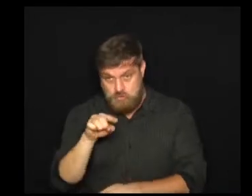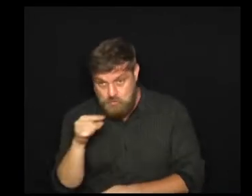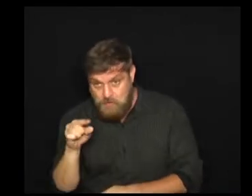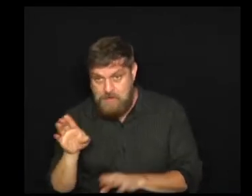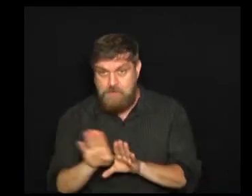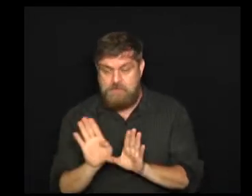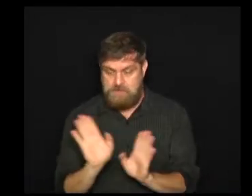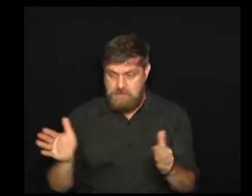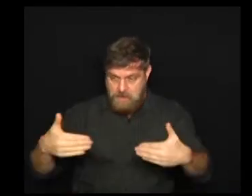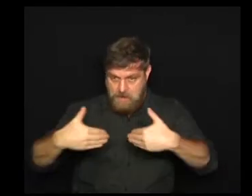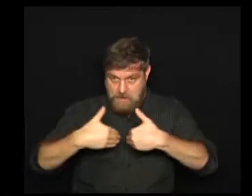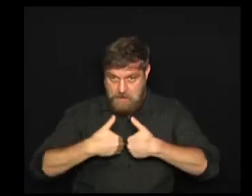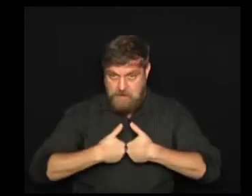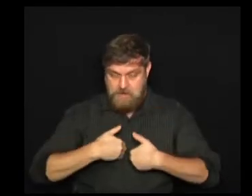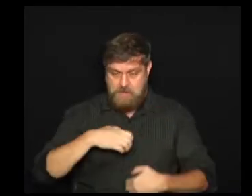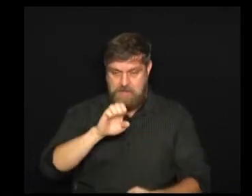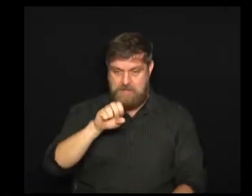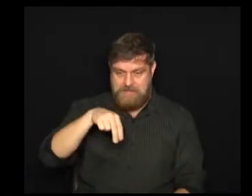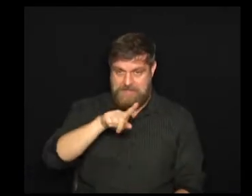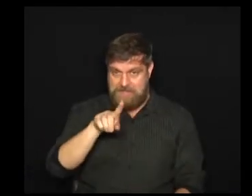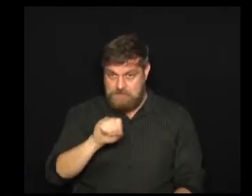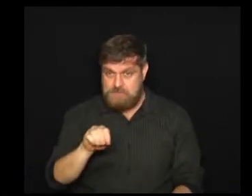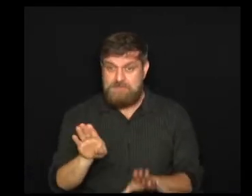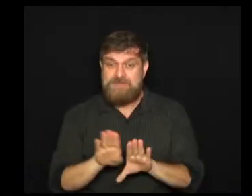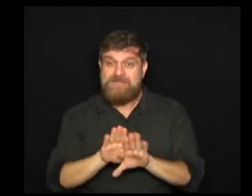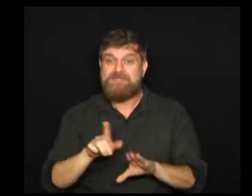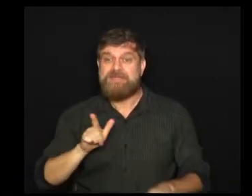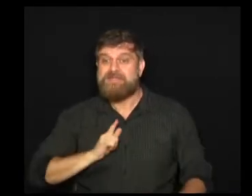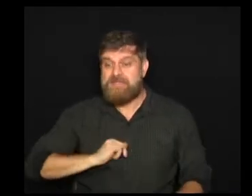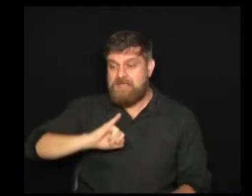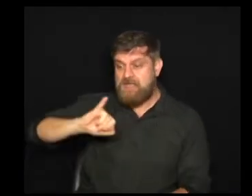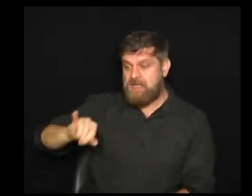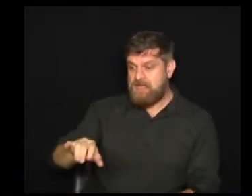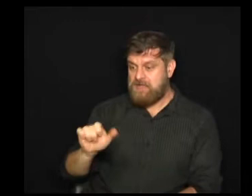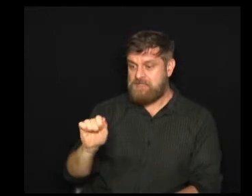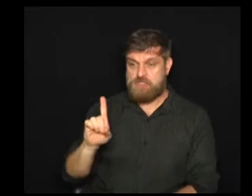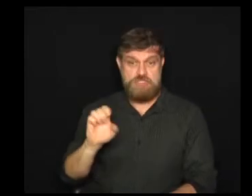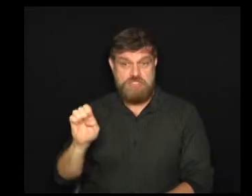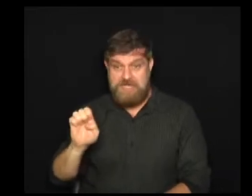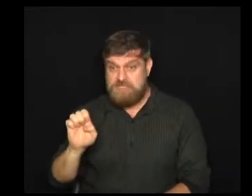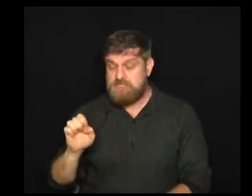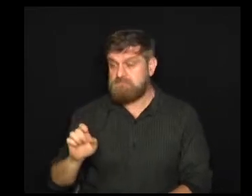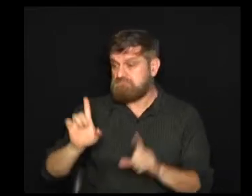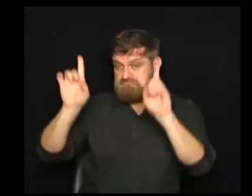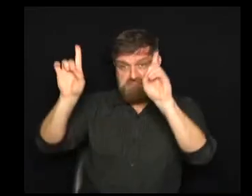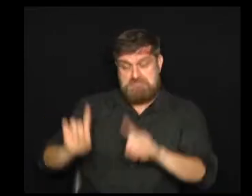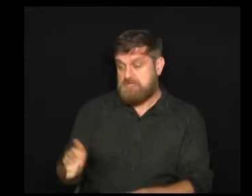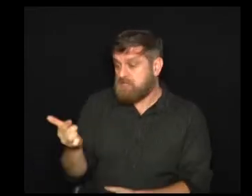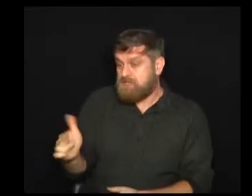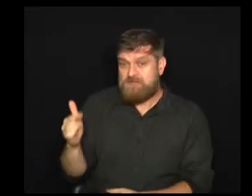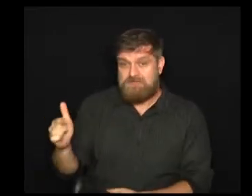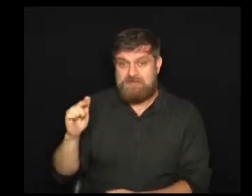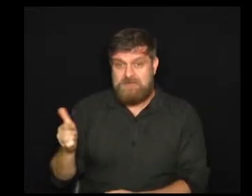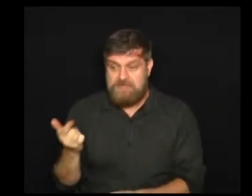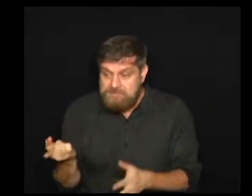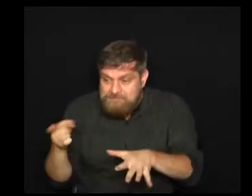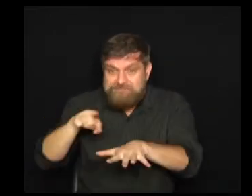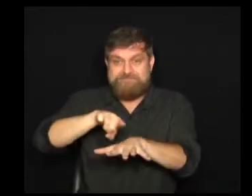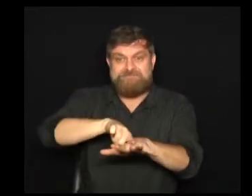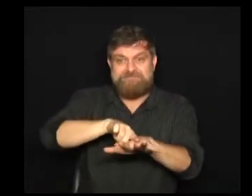autista, e temos a Jade, que é uma criança sem deficiência, que interage com os outros para a gente promover a inclusão,